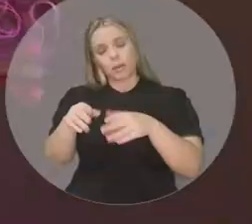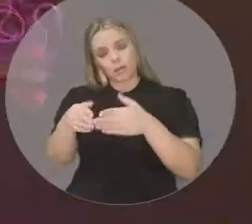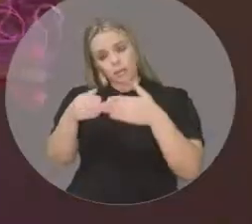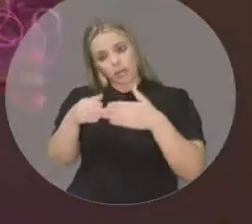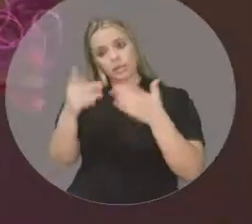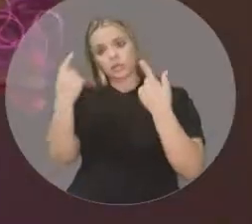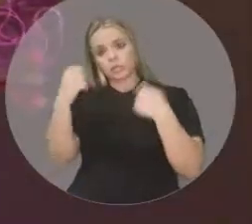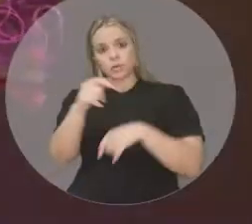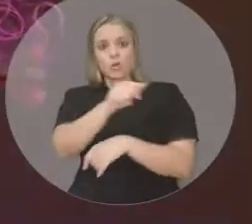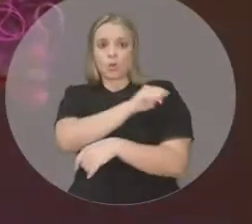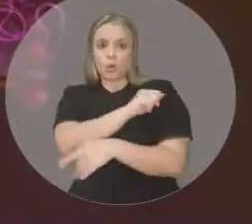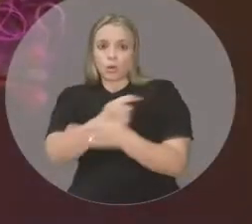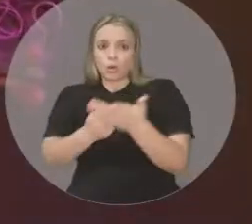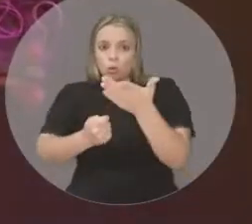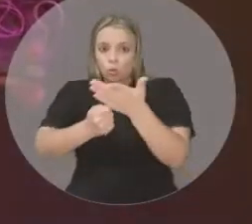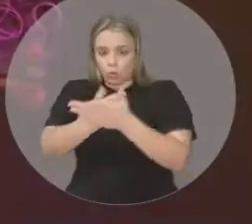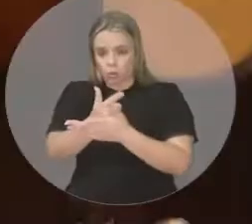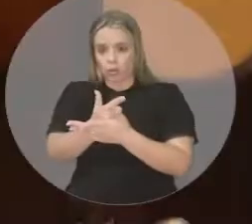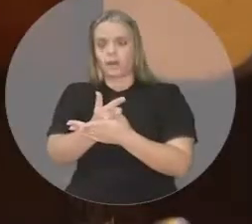bate o ganzá.